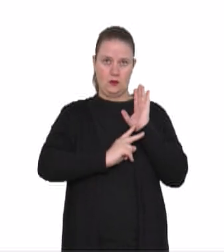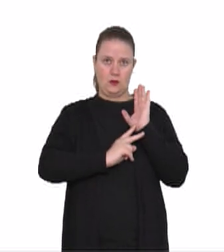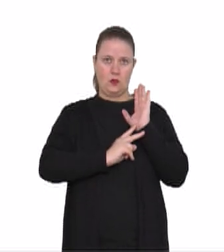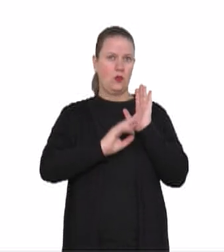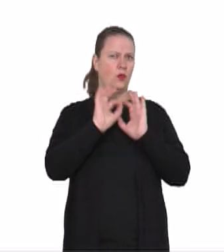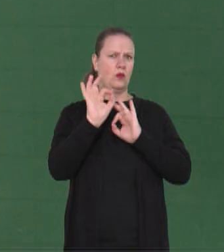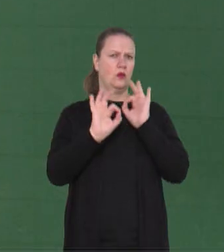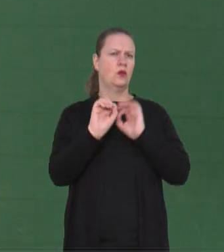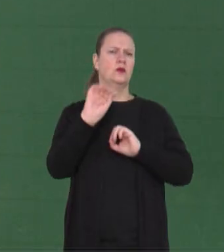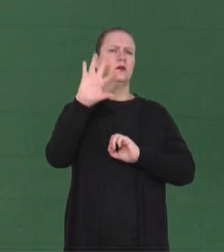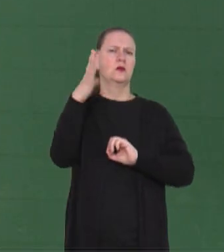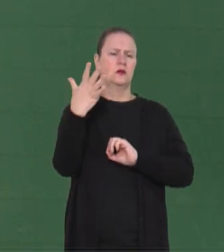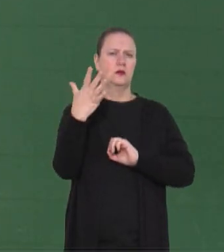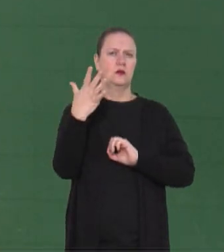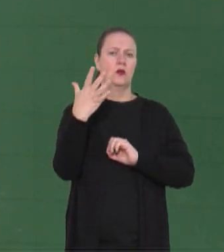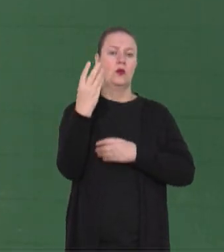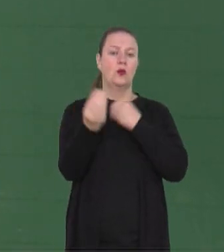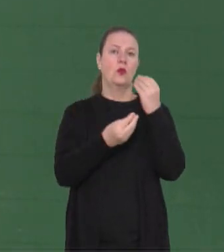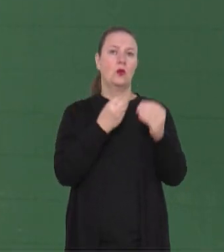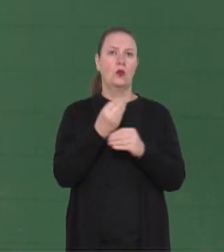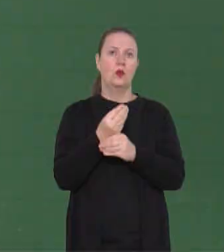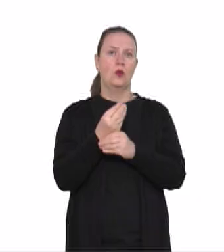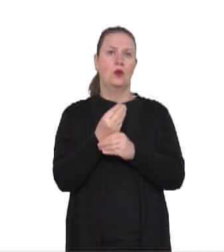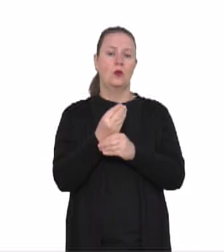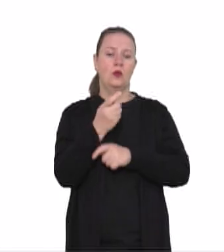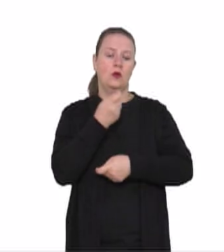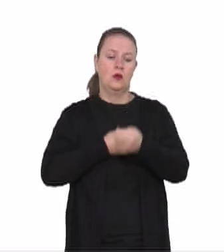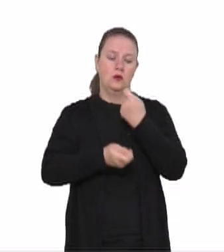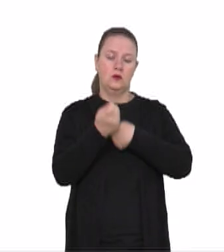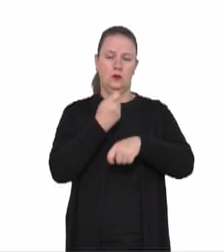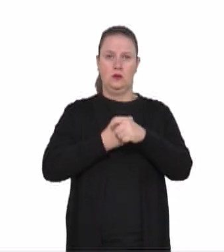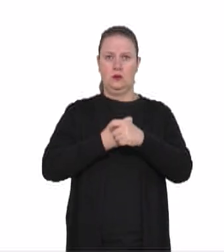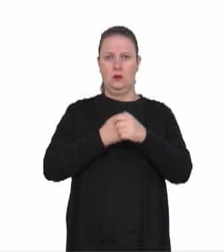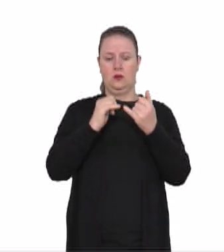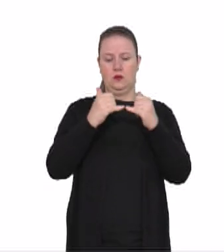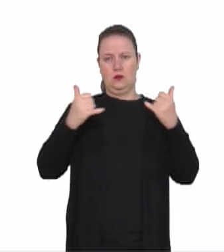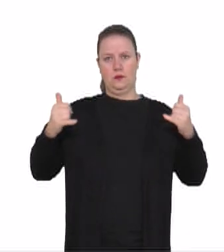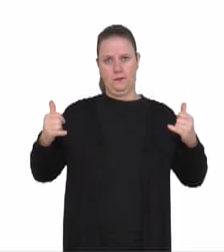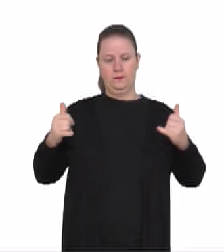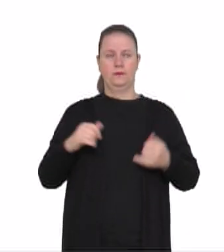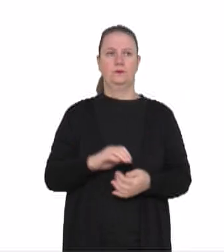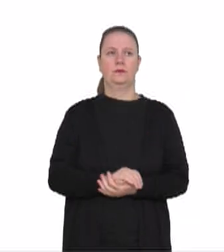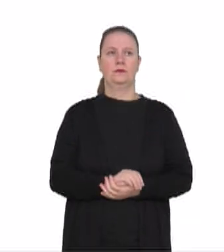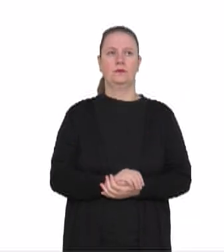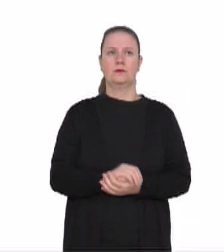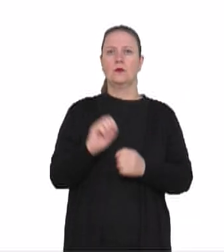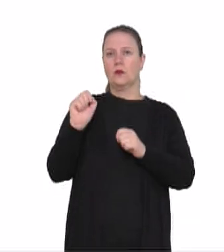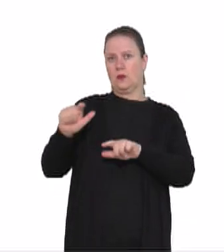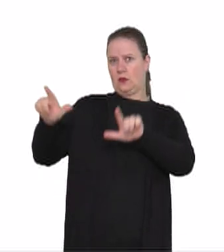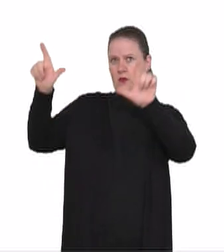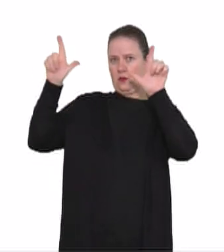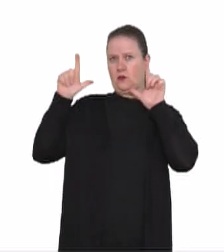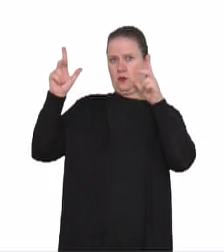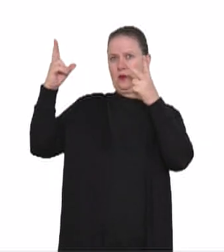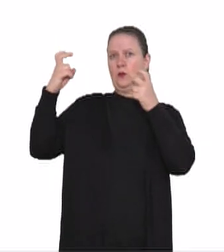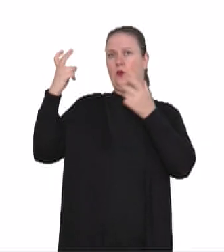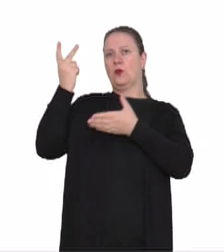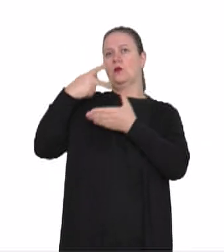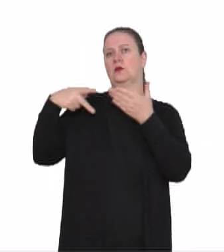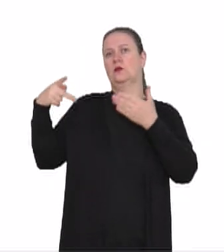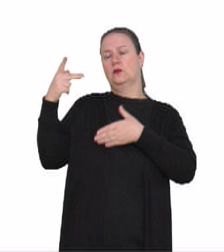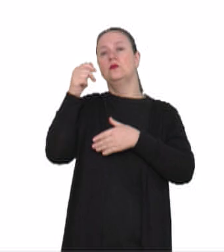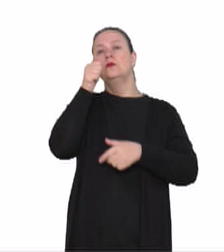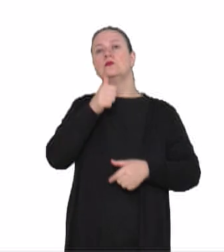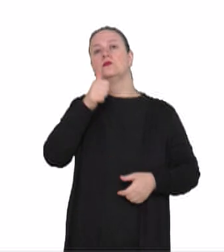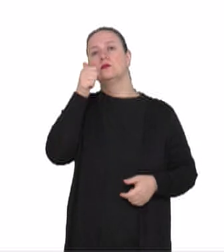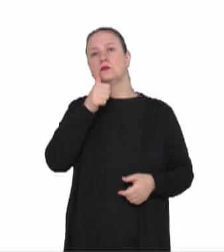ecológicos sobre como salvar energia. Temos aqui na imagem uma mulher near to